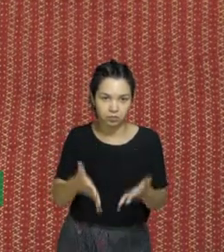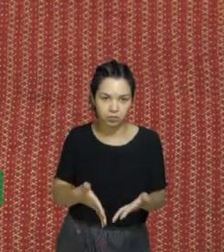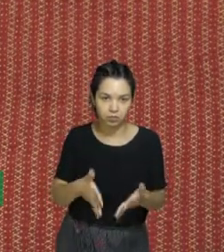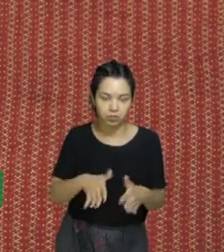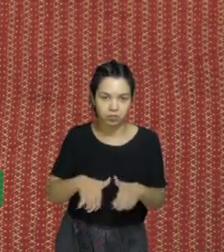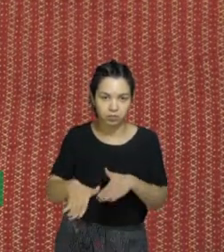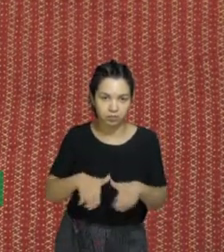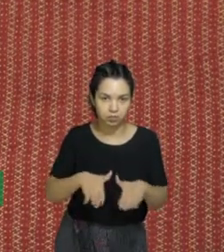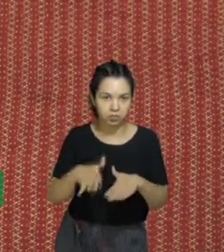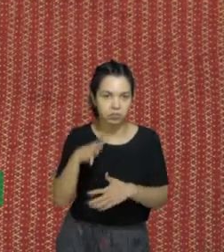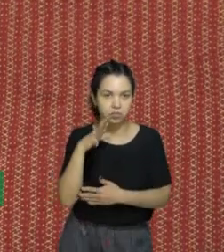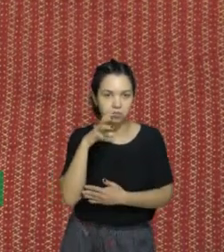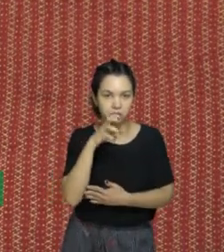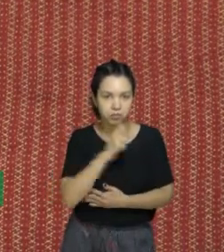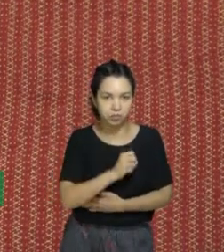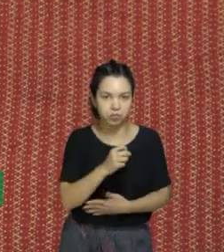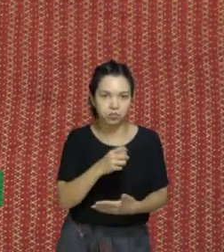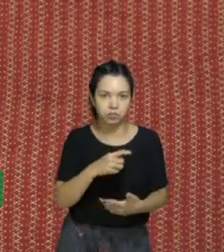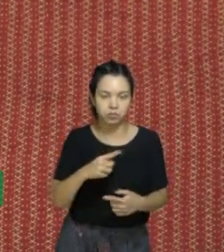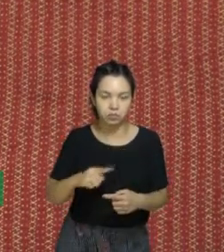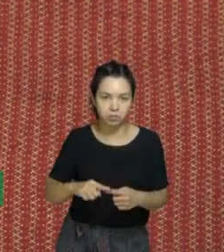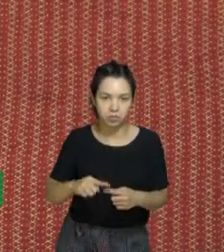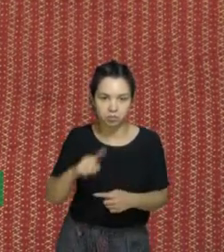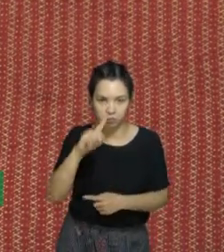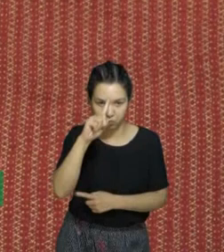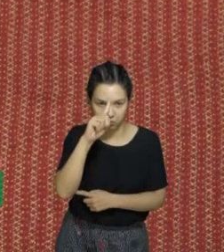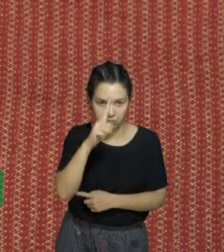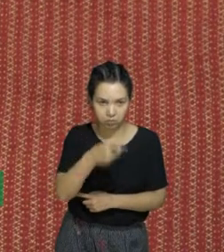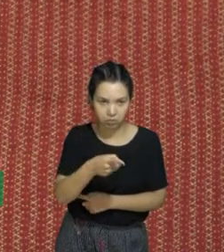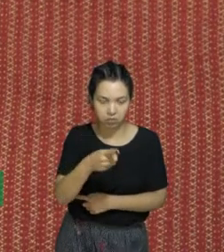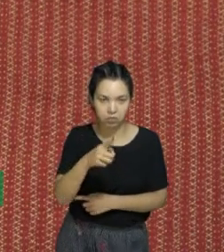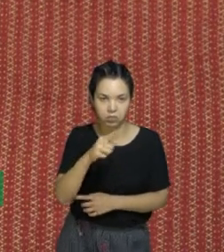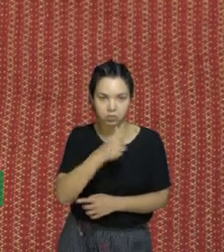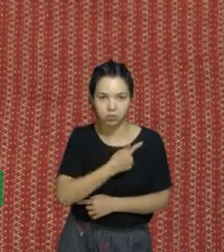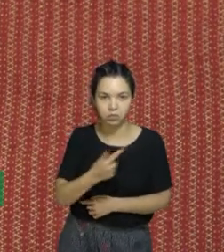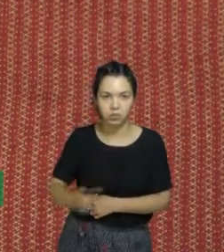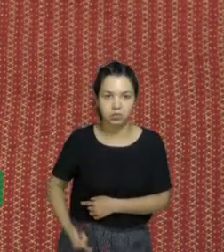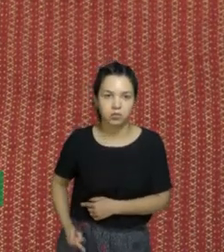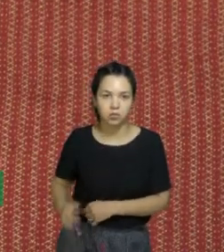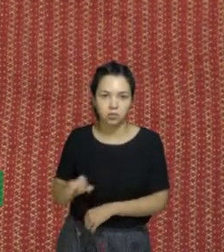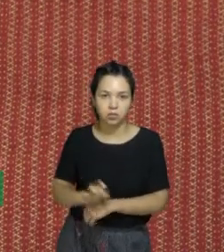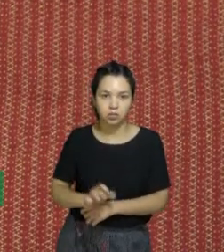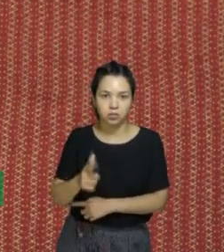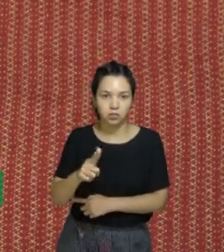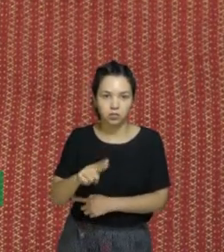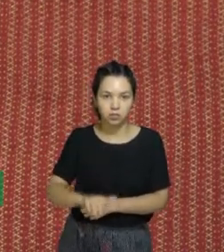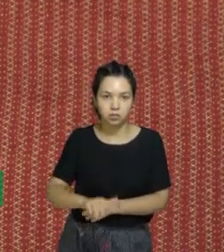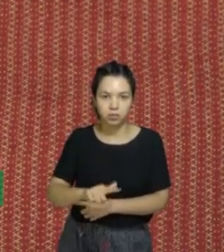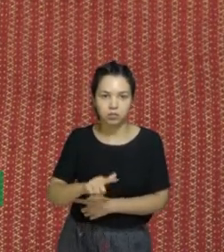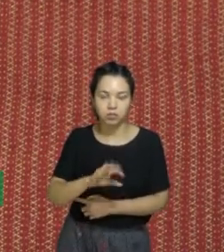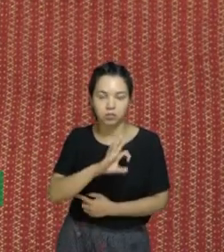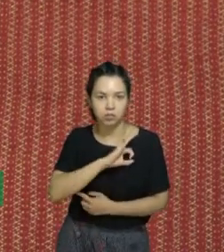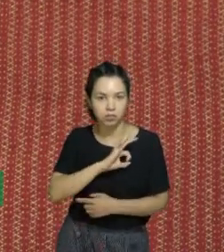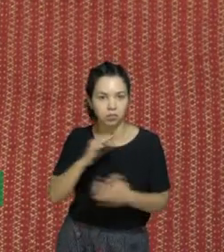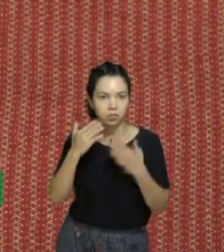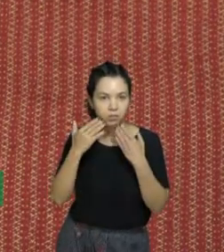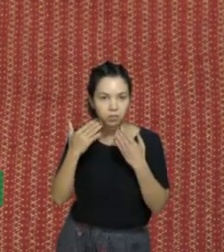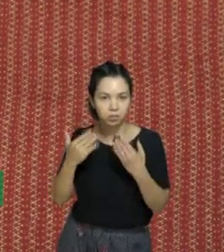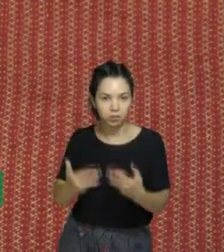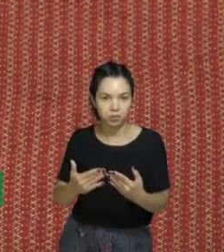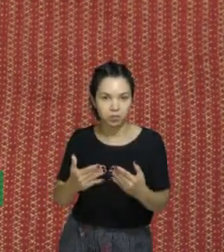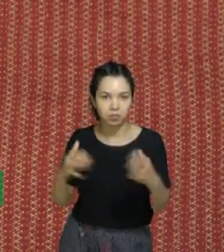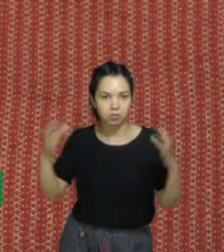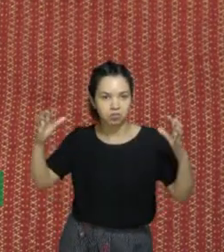que foi muito rápida depois da ordem do governador do estado, e mais uma vez esses policiais demonstraram, durante 2 dias, sob